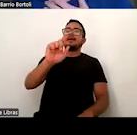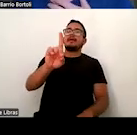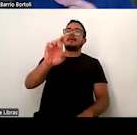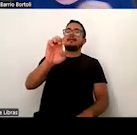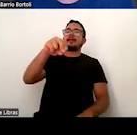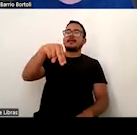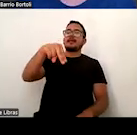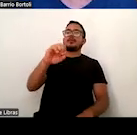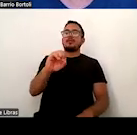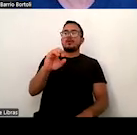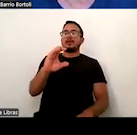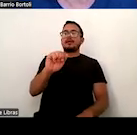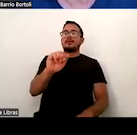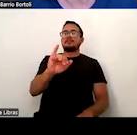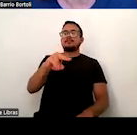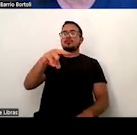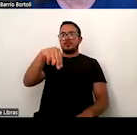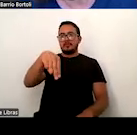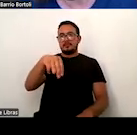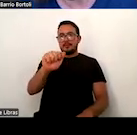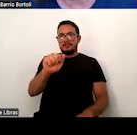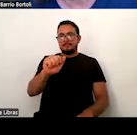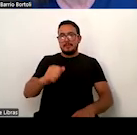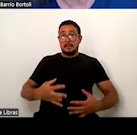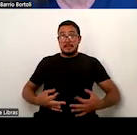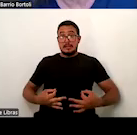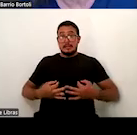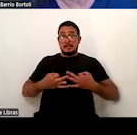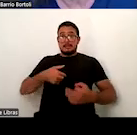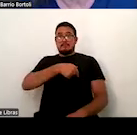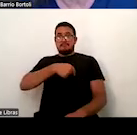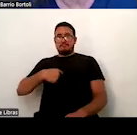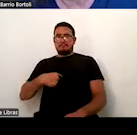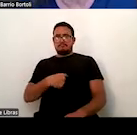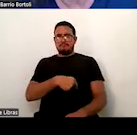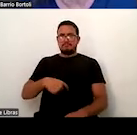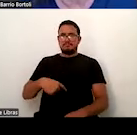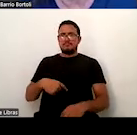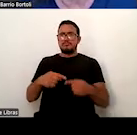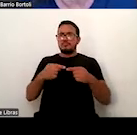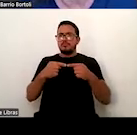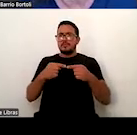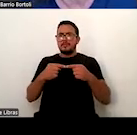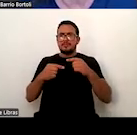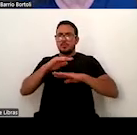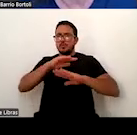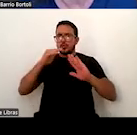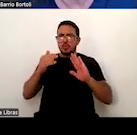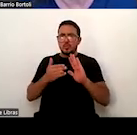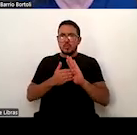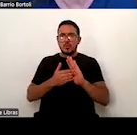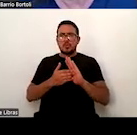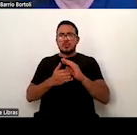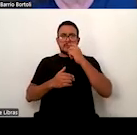E o câncer, a gente está falando do intestino, então ele vai abranger toda essa região, que é o seco, sobe e vai